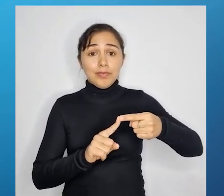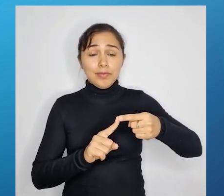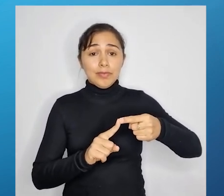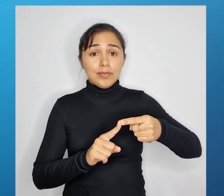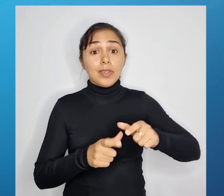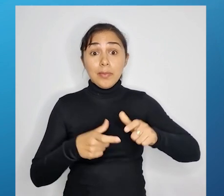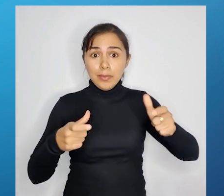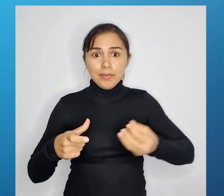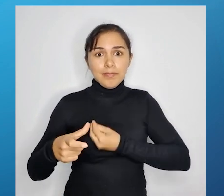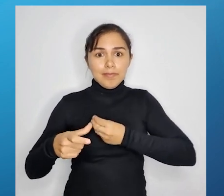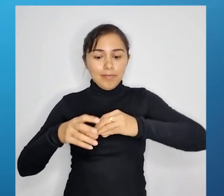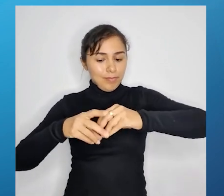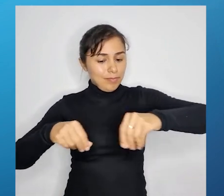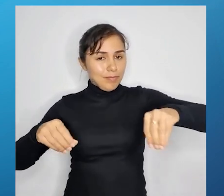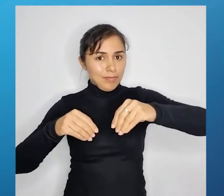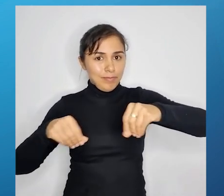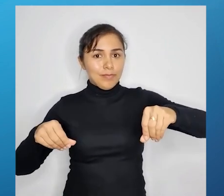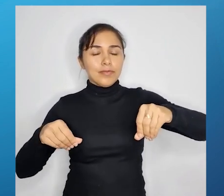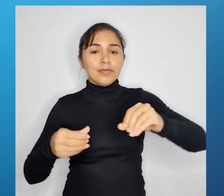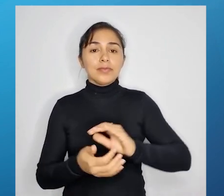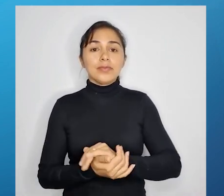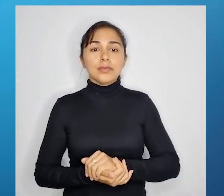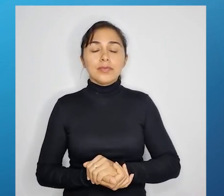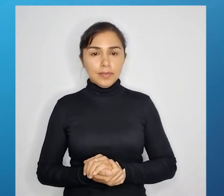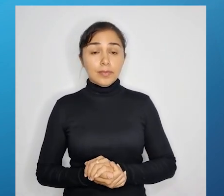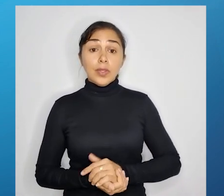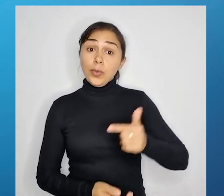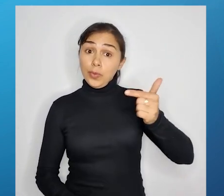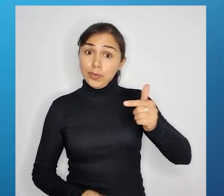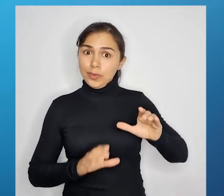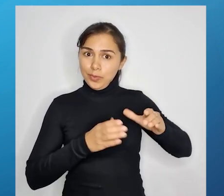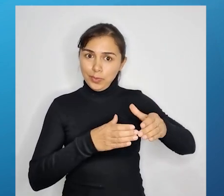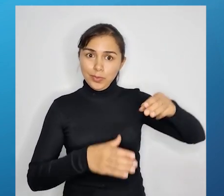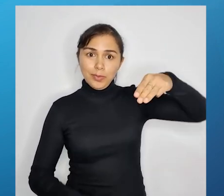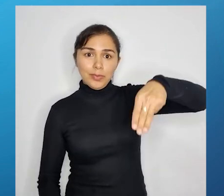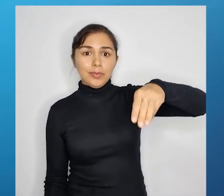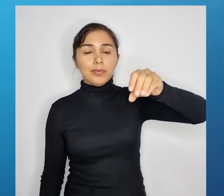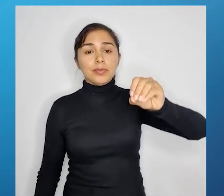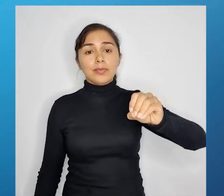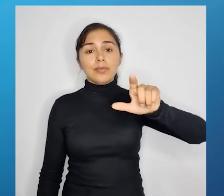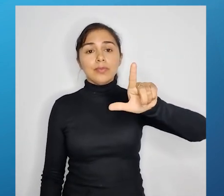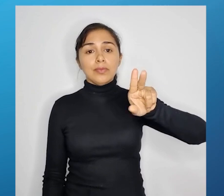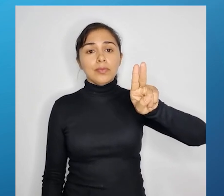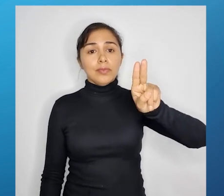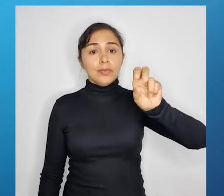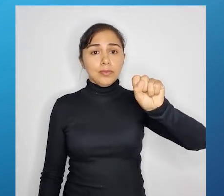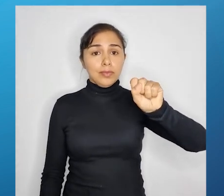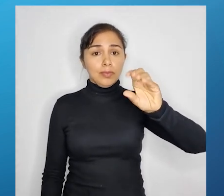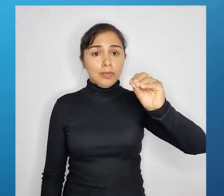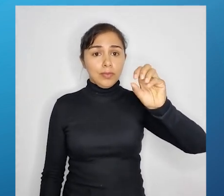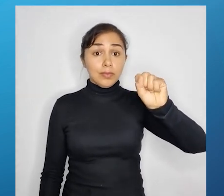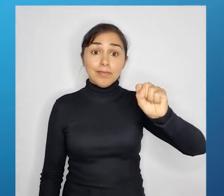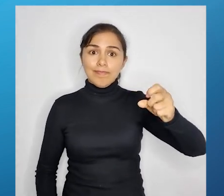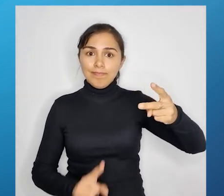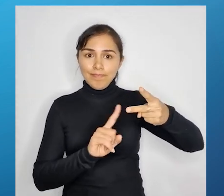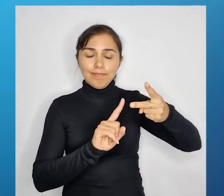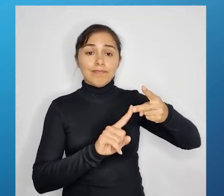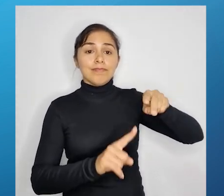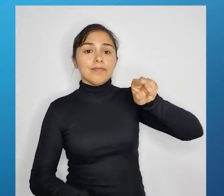maioria, terrestres. O segundo grupo, aqui relacionado ao filo dos moluscos, nós temos